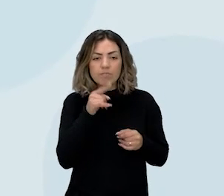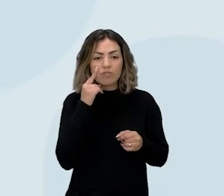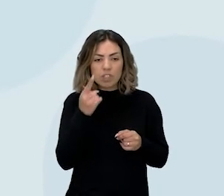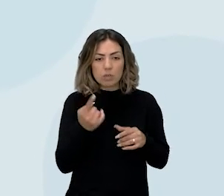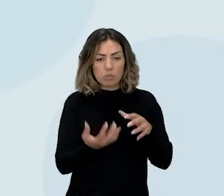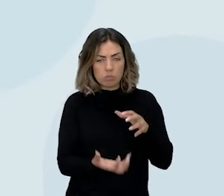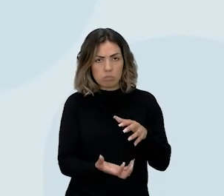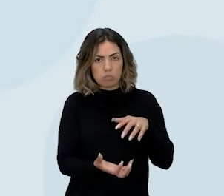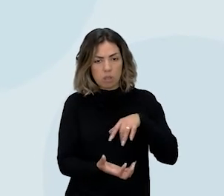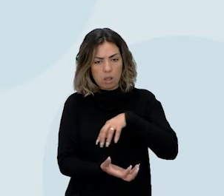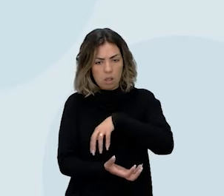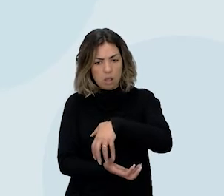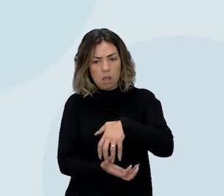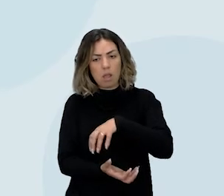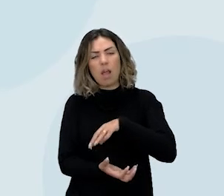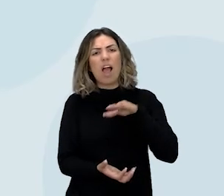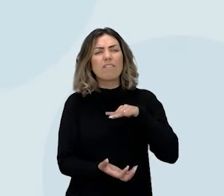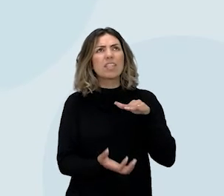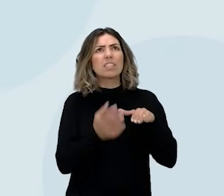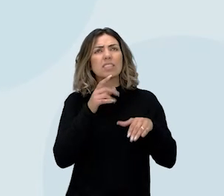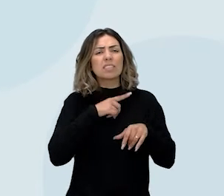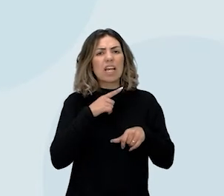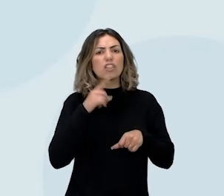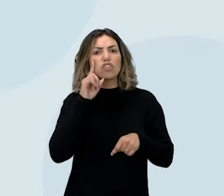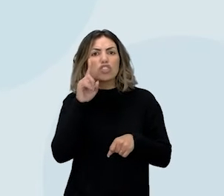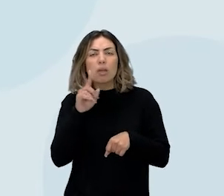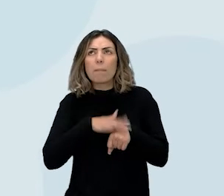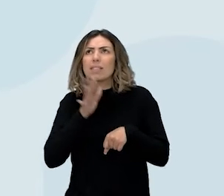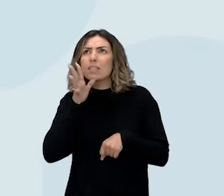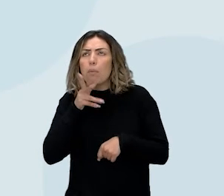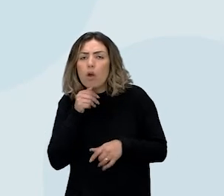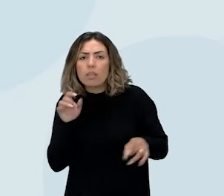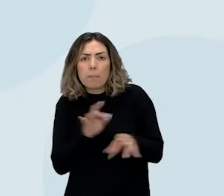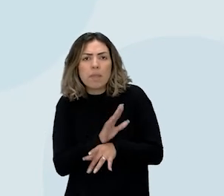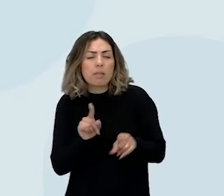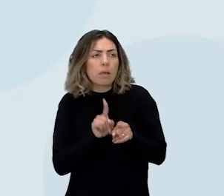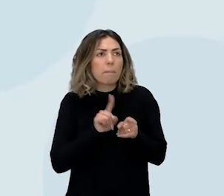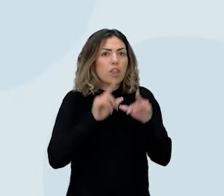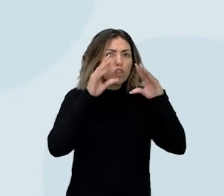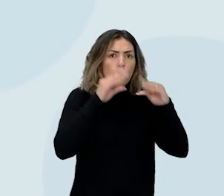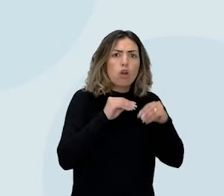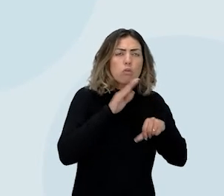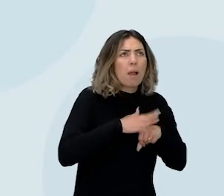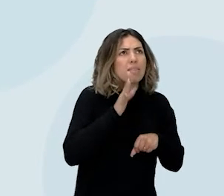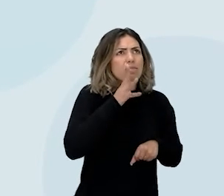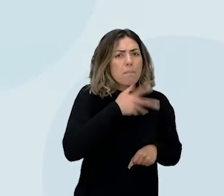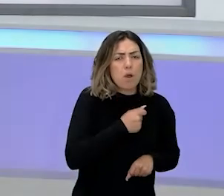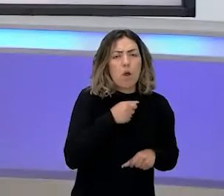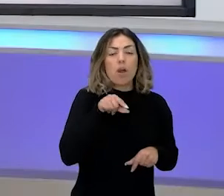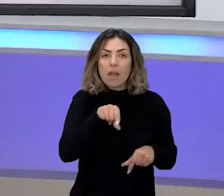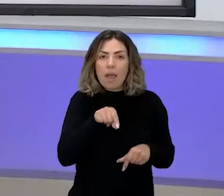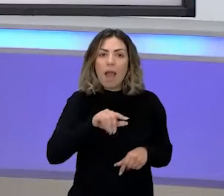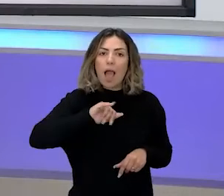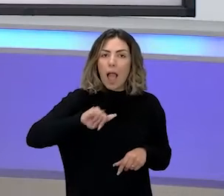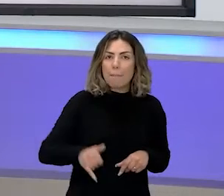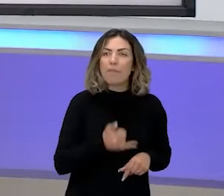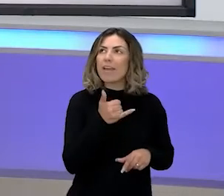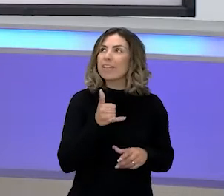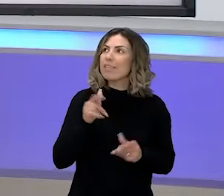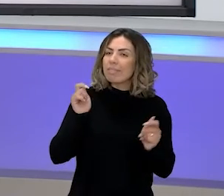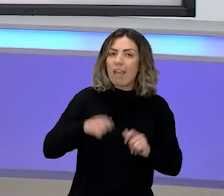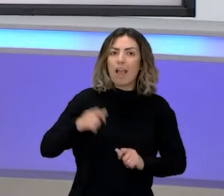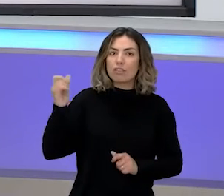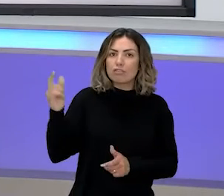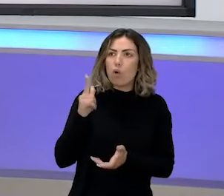têm dias, né, mais longos e noites mais longas, né? Então, é a região onde o aproveitamento dessa luz